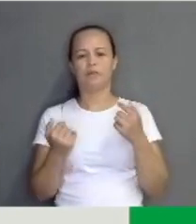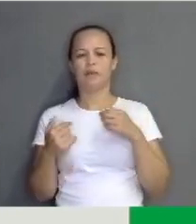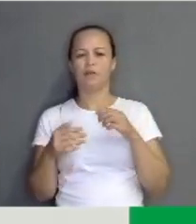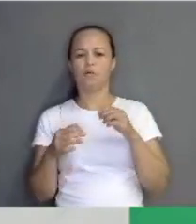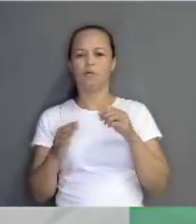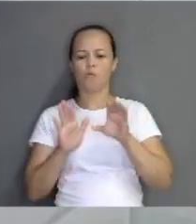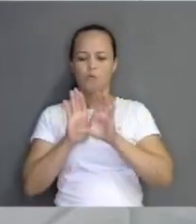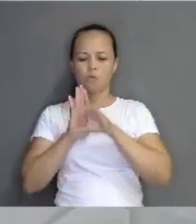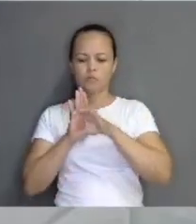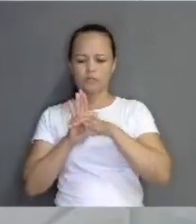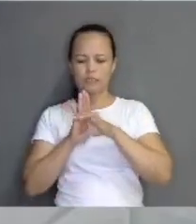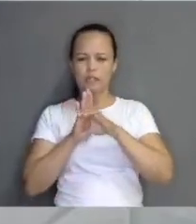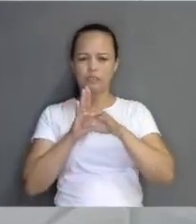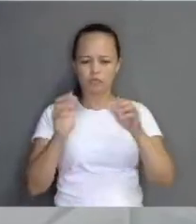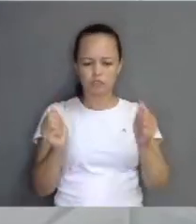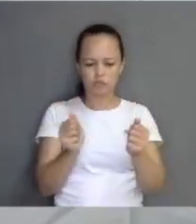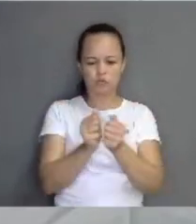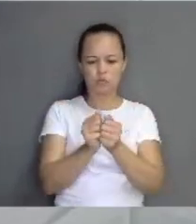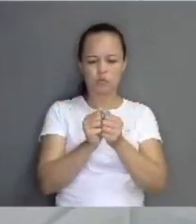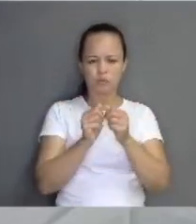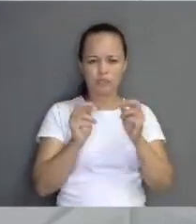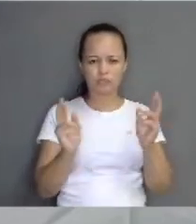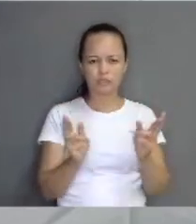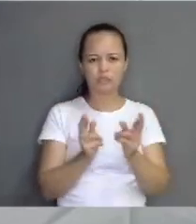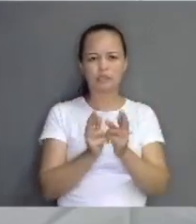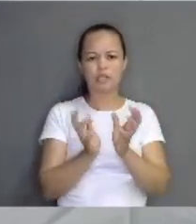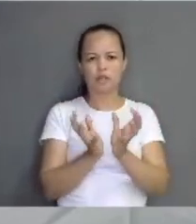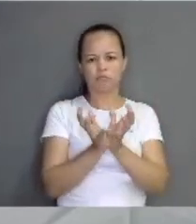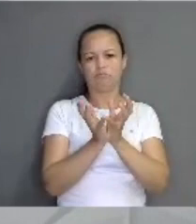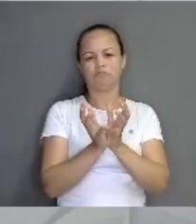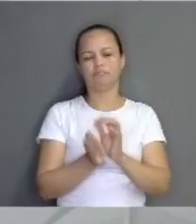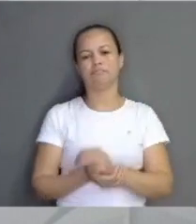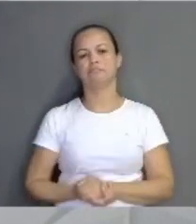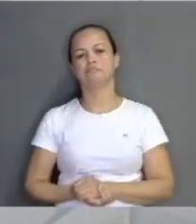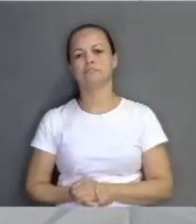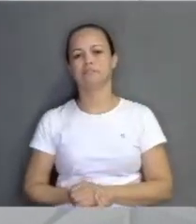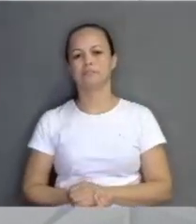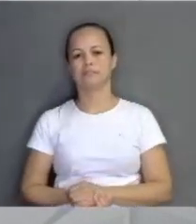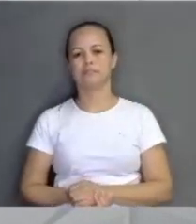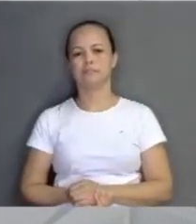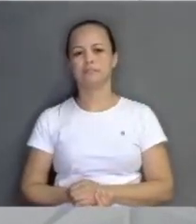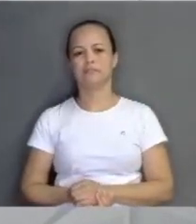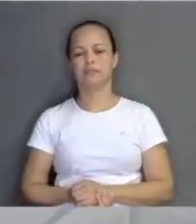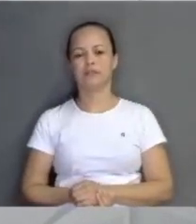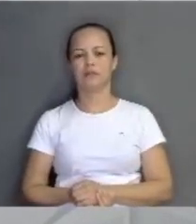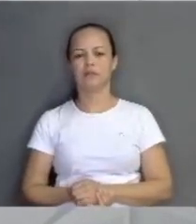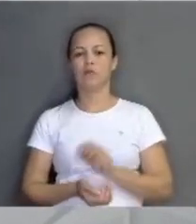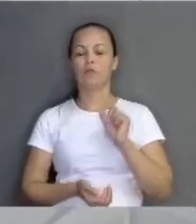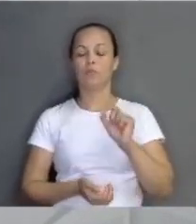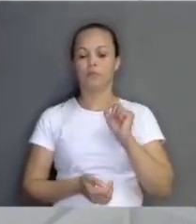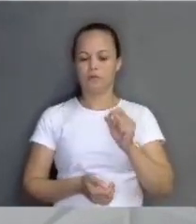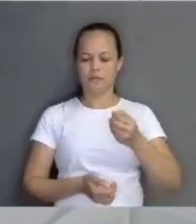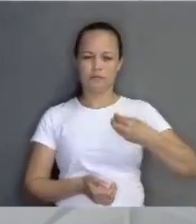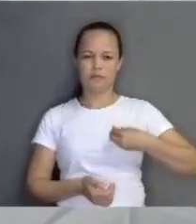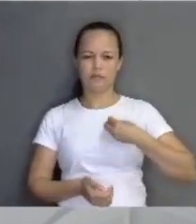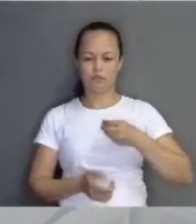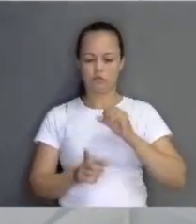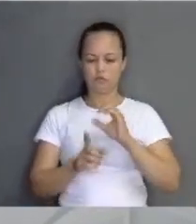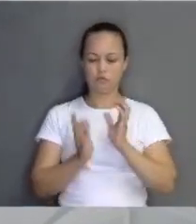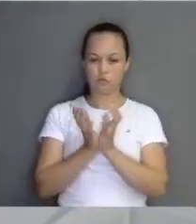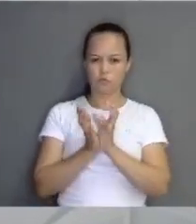reúnem, tá? Temos também, ó, o que existe nos grupos sociais, que são